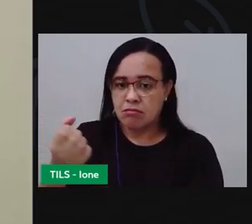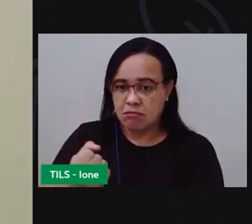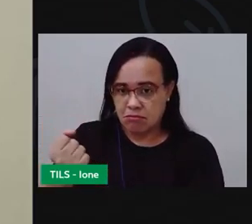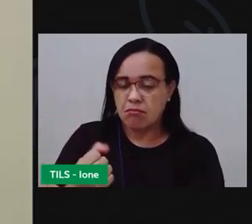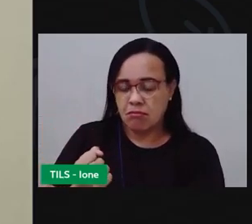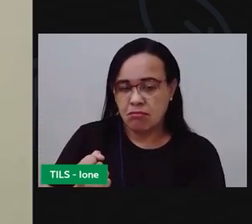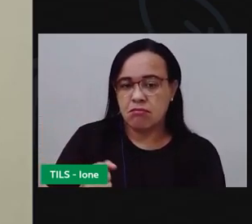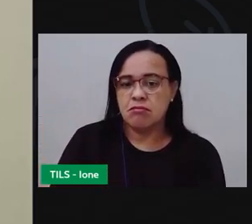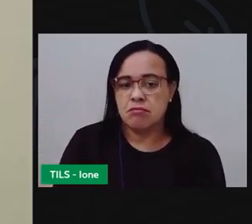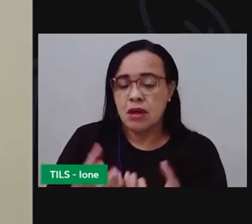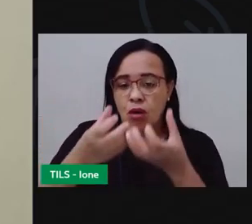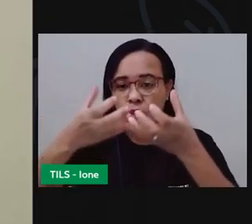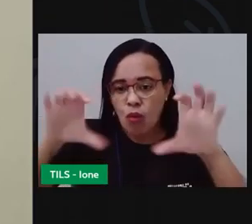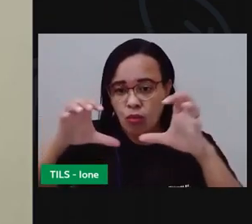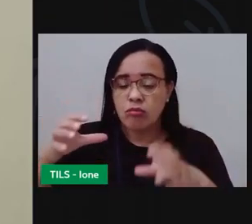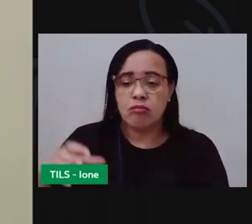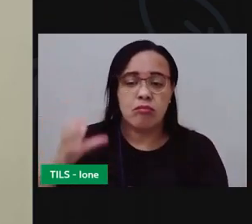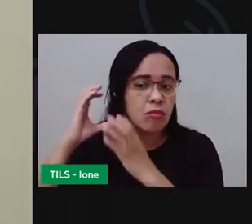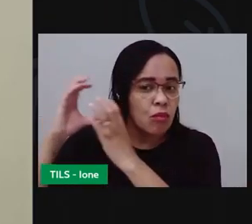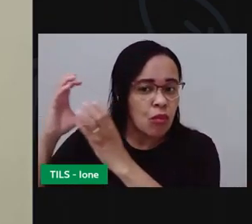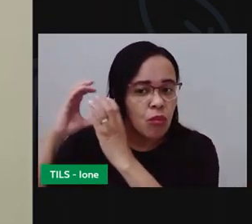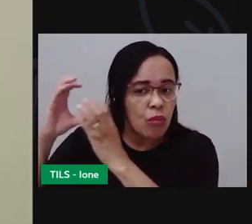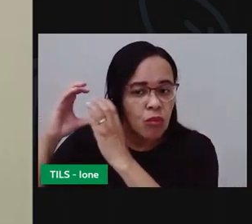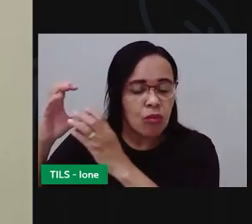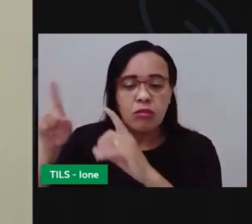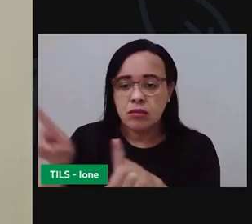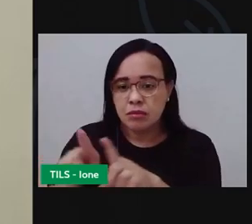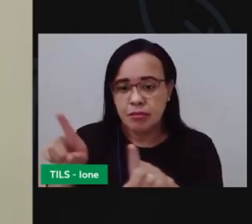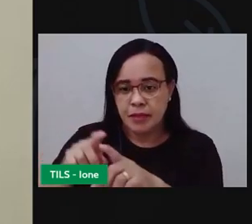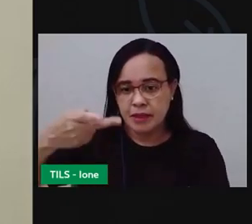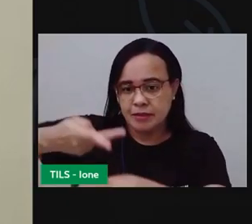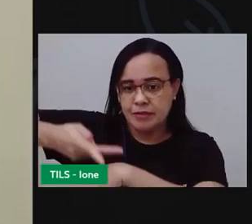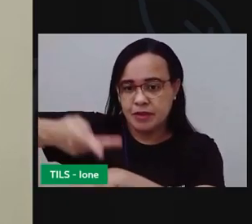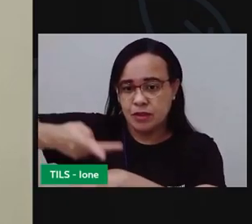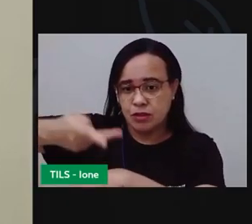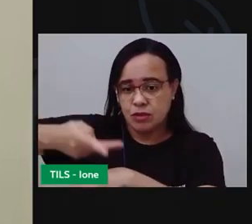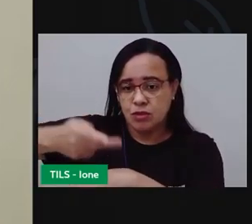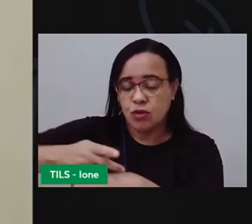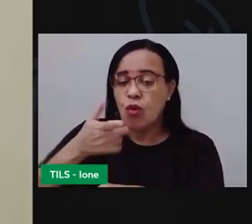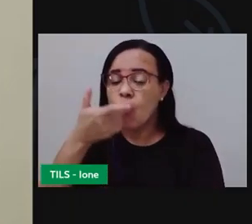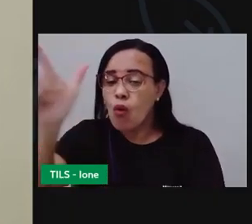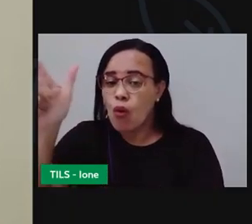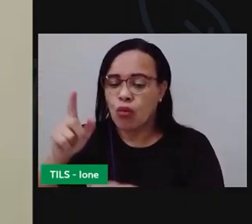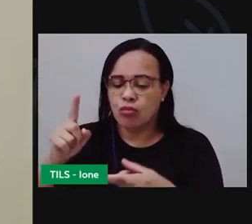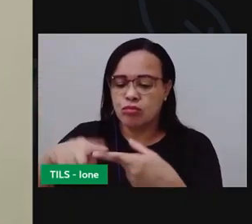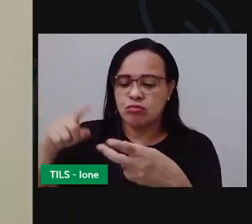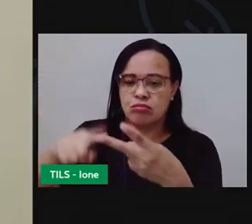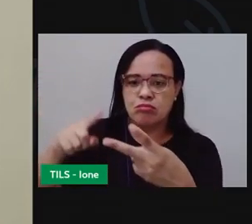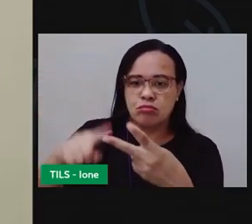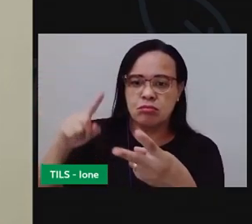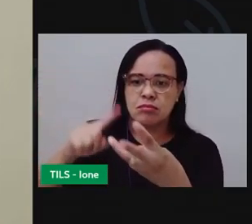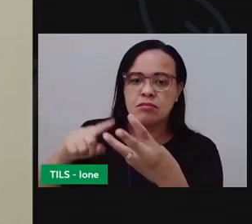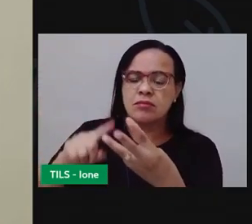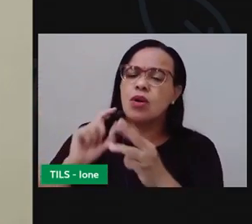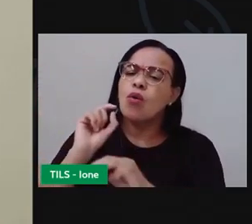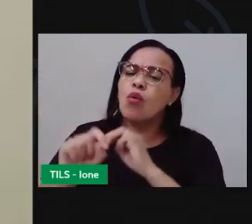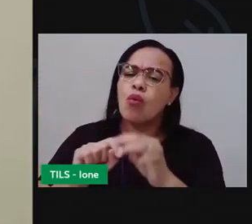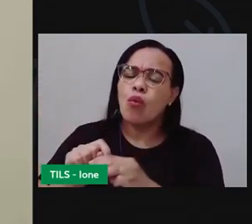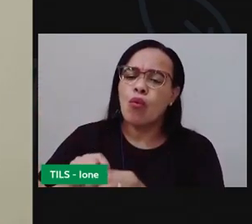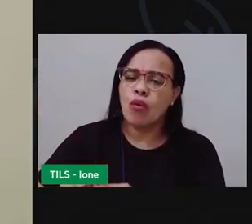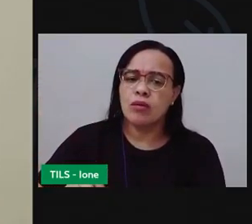a embalagem em vidro. Tem também o metal, que você pode encontrar em embalagem de